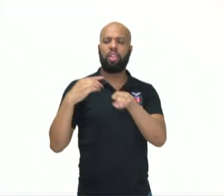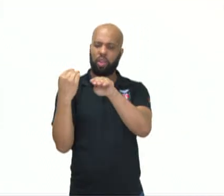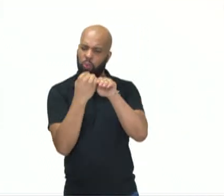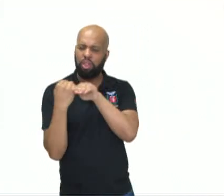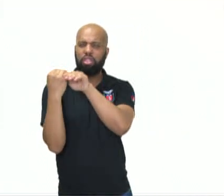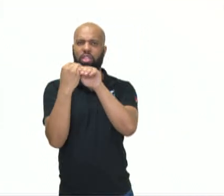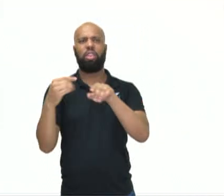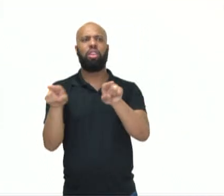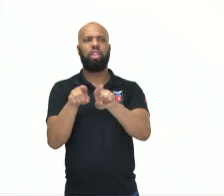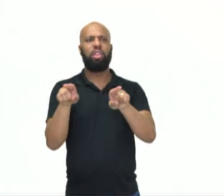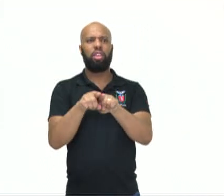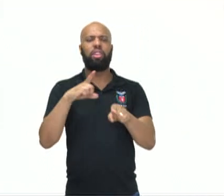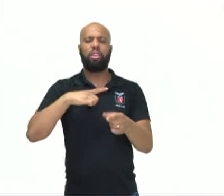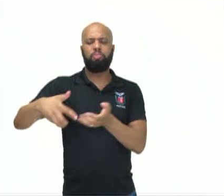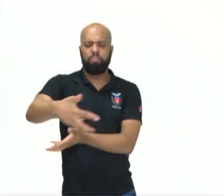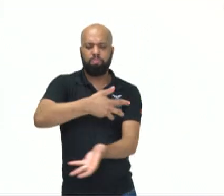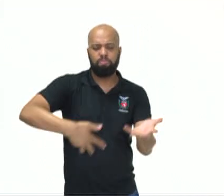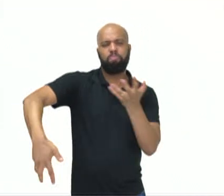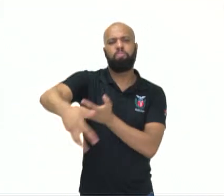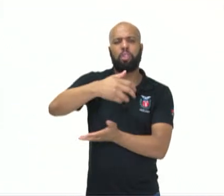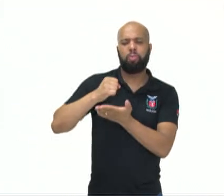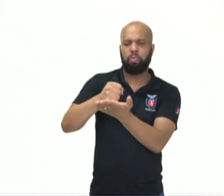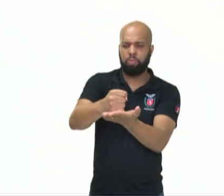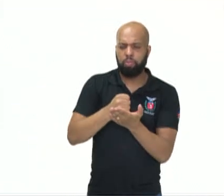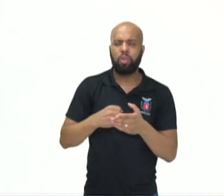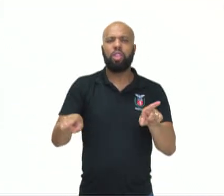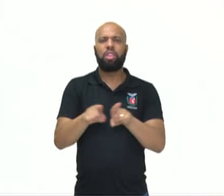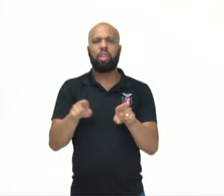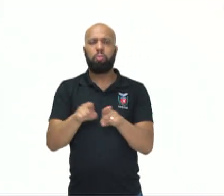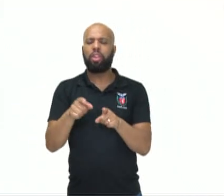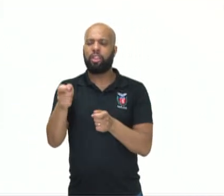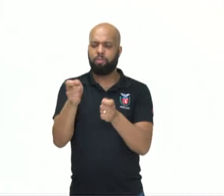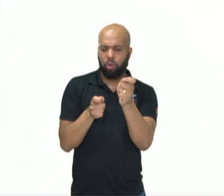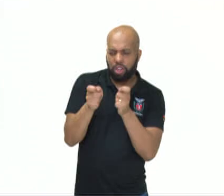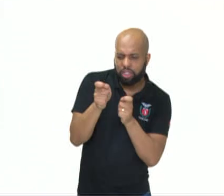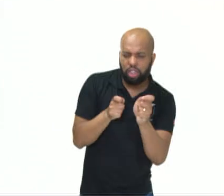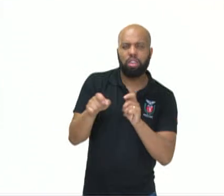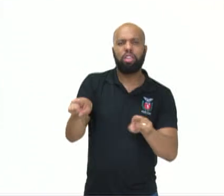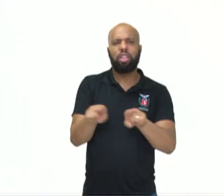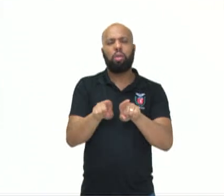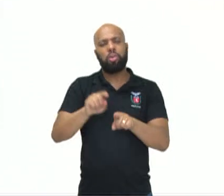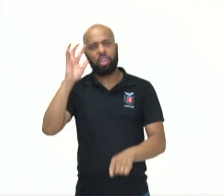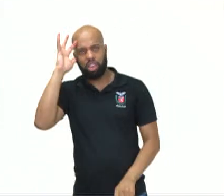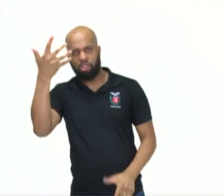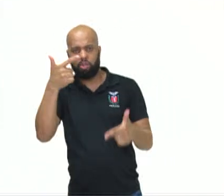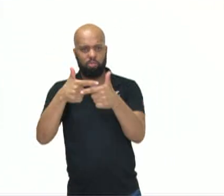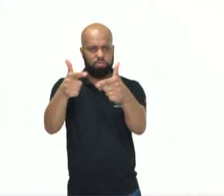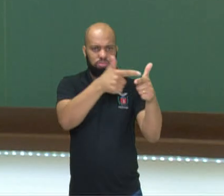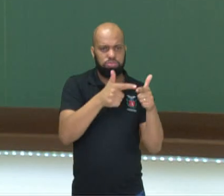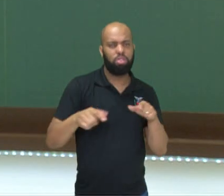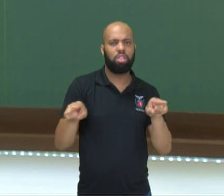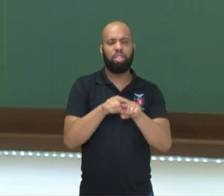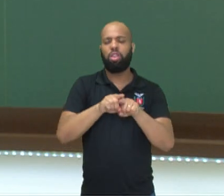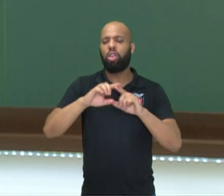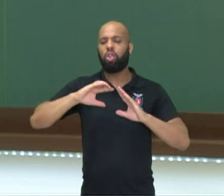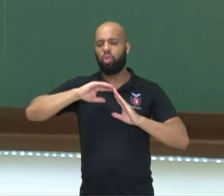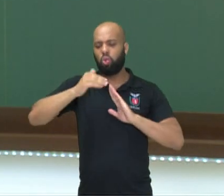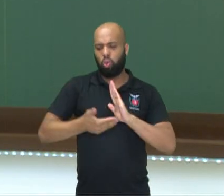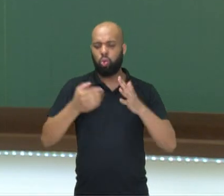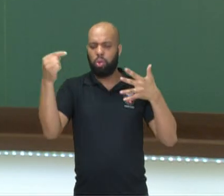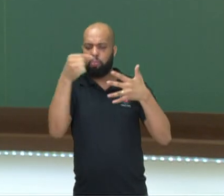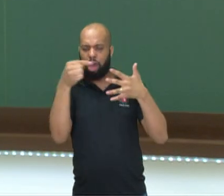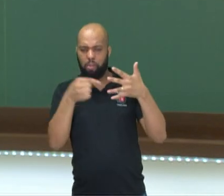equidade, a cooperação, a negociação, a resolução de conflitos. Então, tudo isso